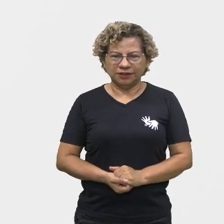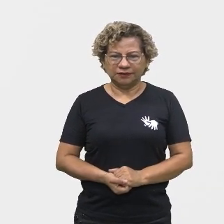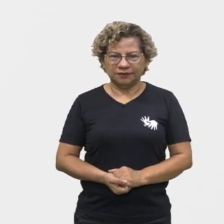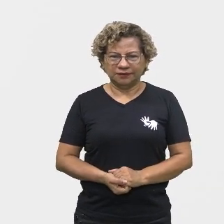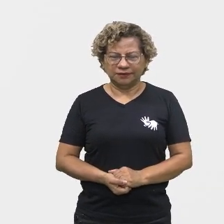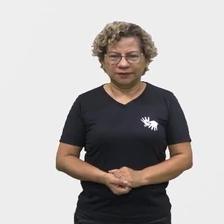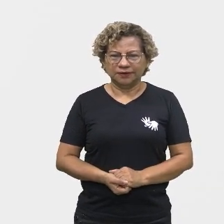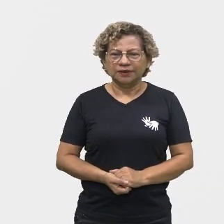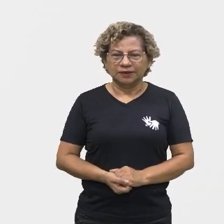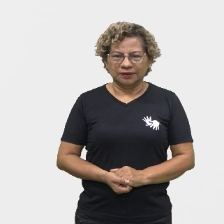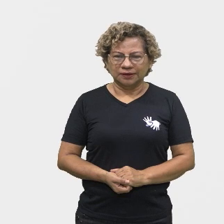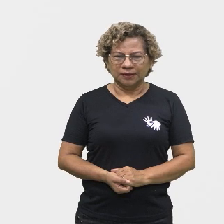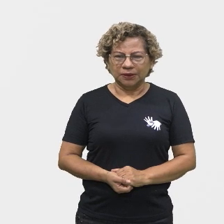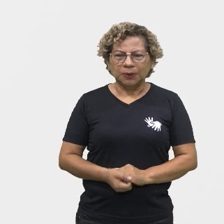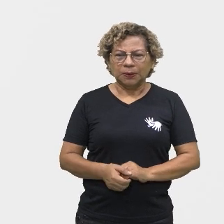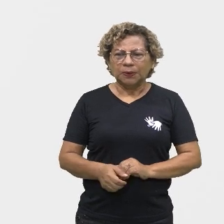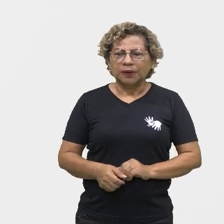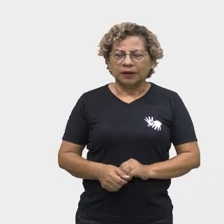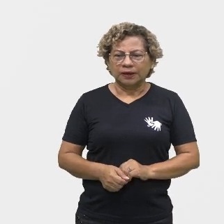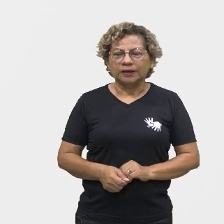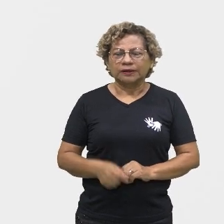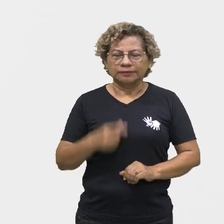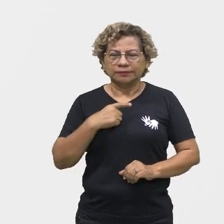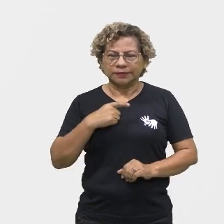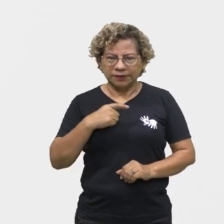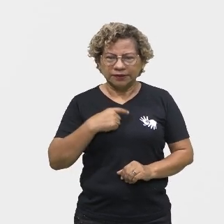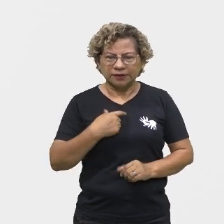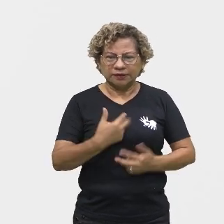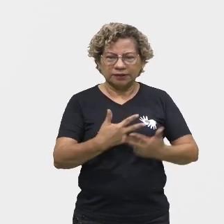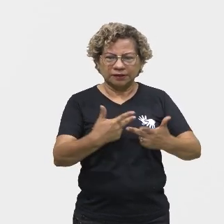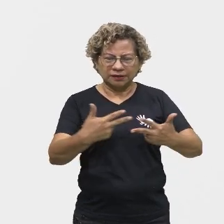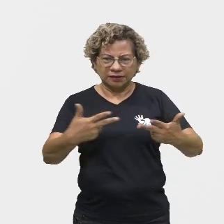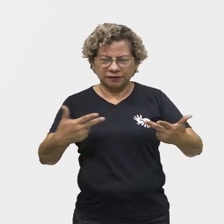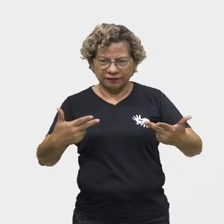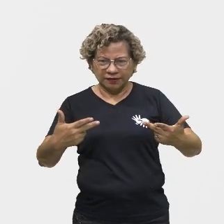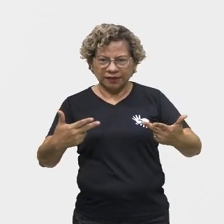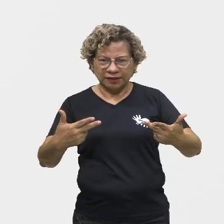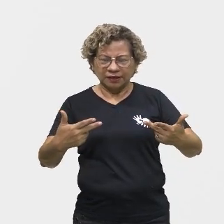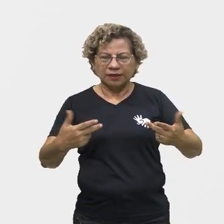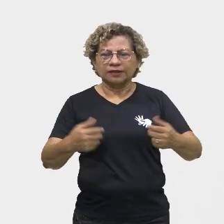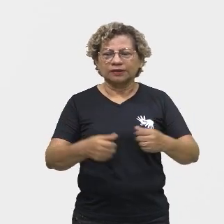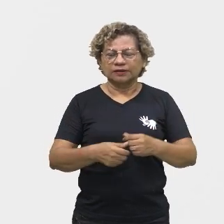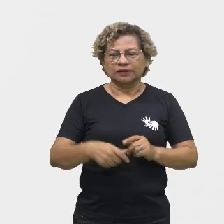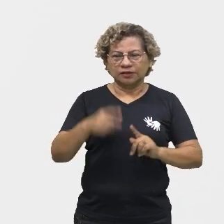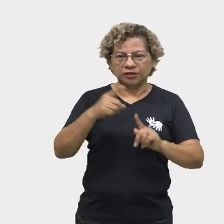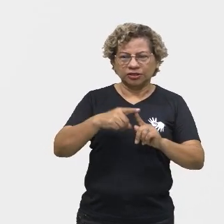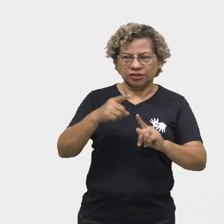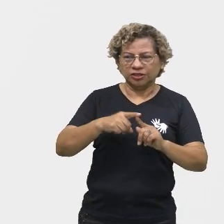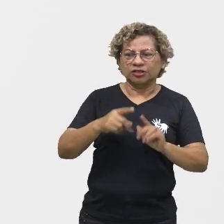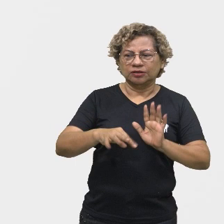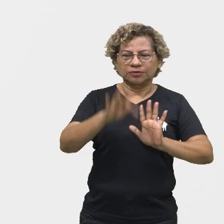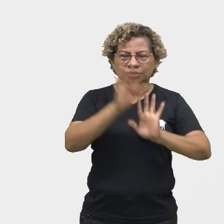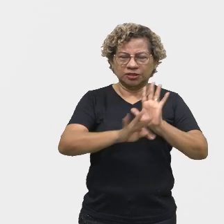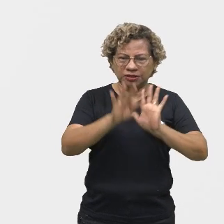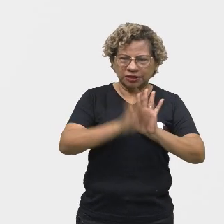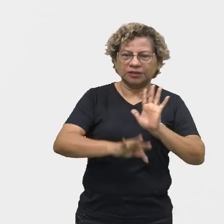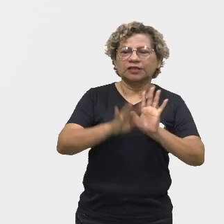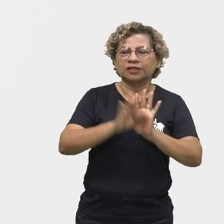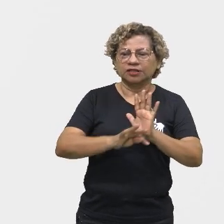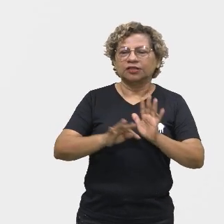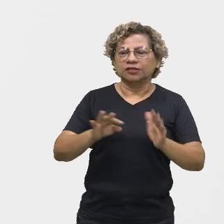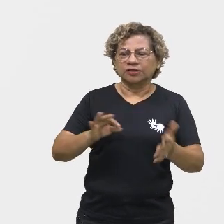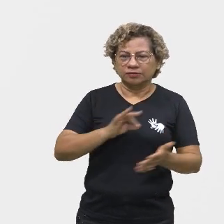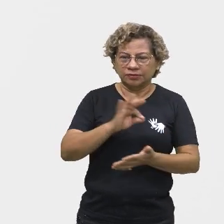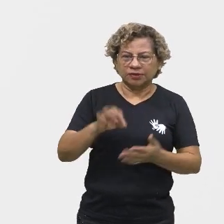Para que servem os textos sagrados nas diversas tradições religiosas? Para provar a supremacia